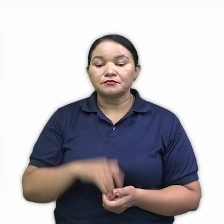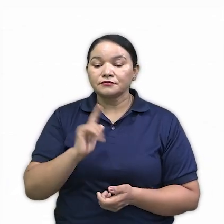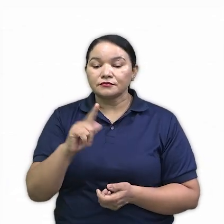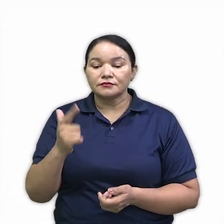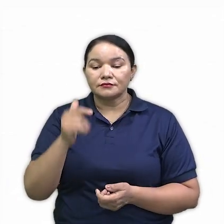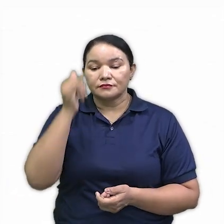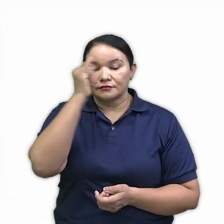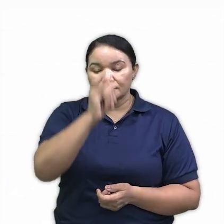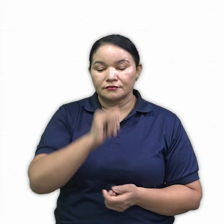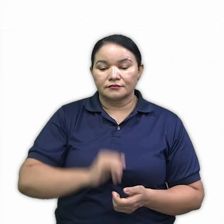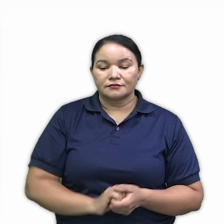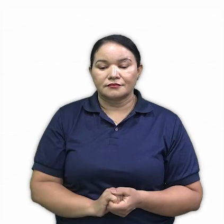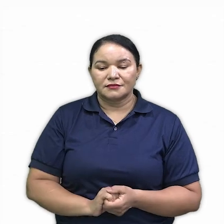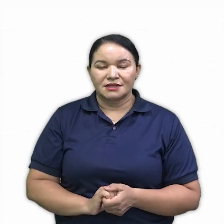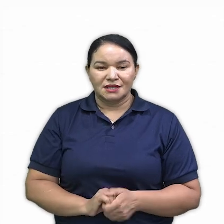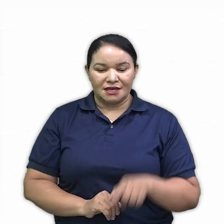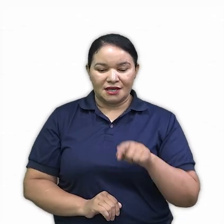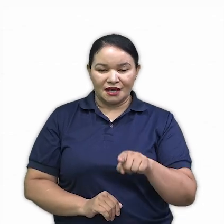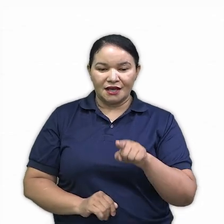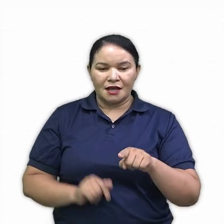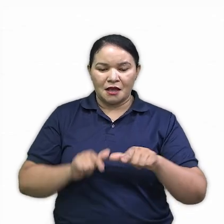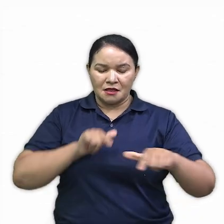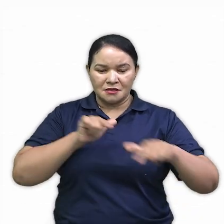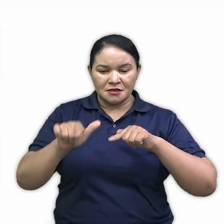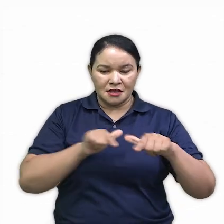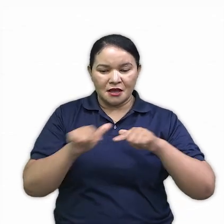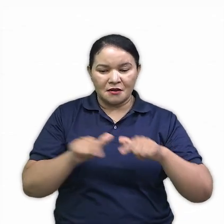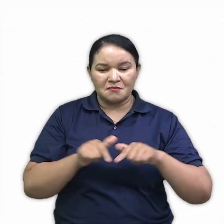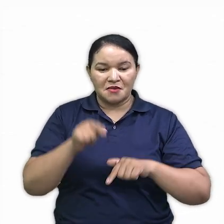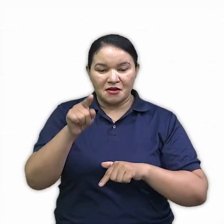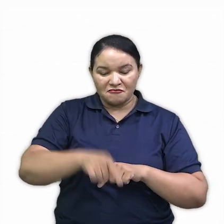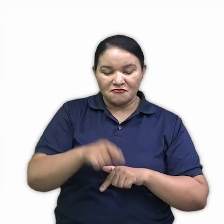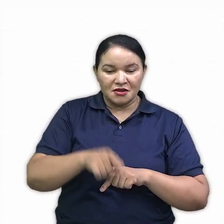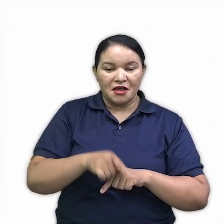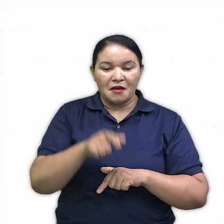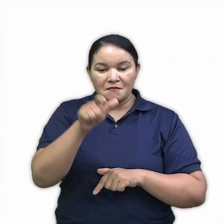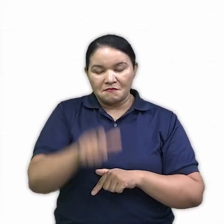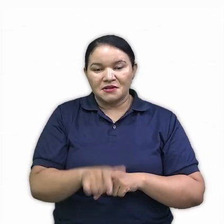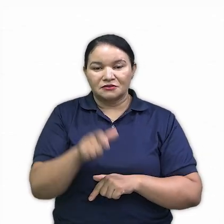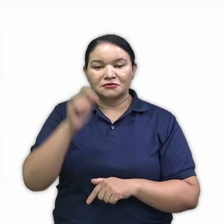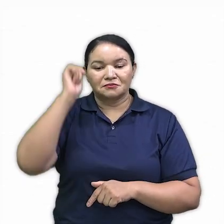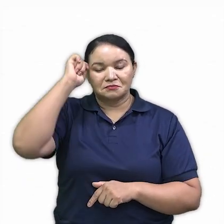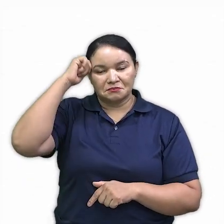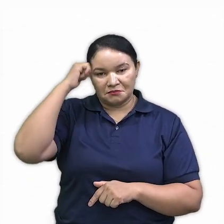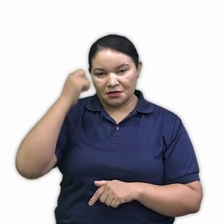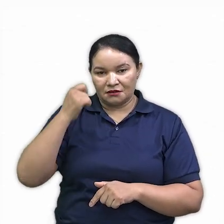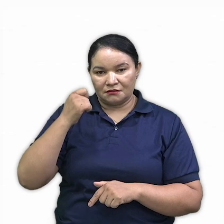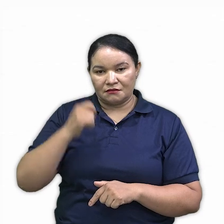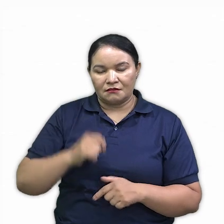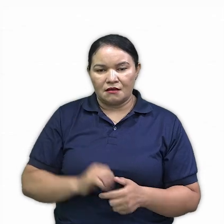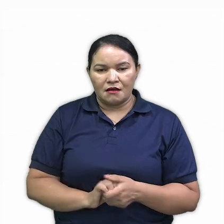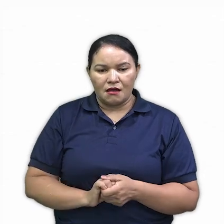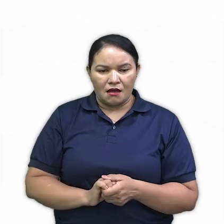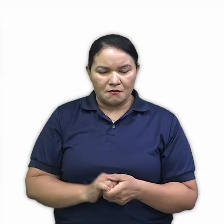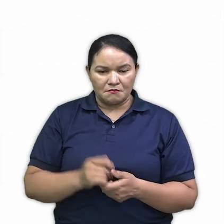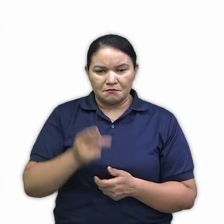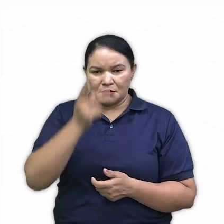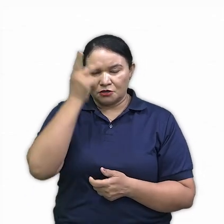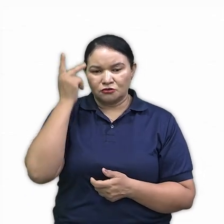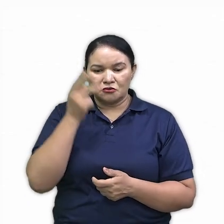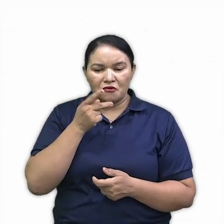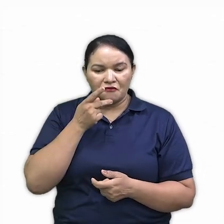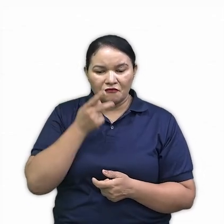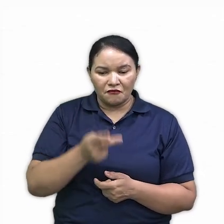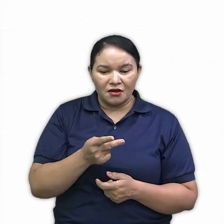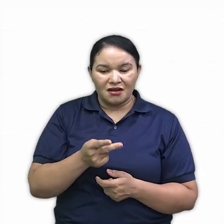Pode dizer assim, esse serviço é de preto, isso aqui é ofensivo, né? Não vou fazer não, porque esse é serviço de preto. Aí o cara faz